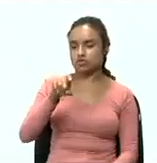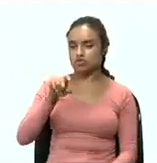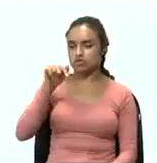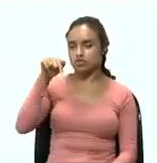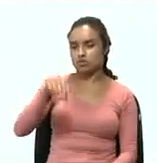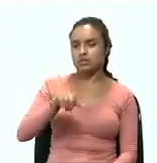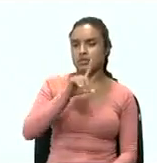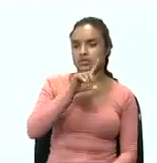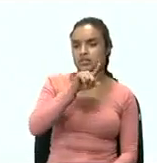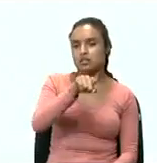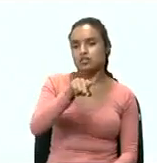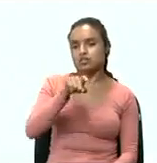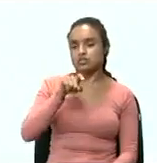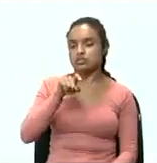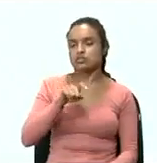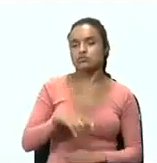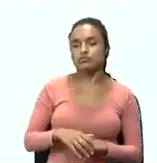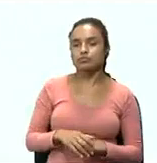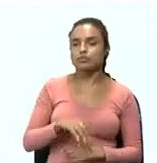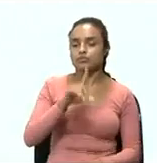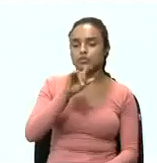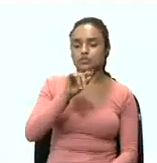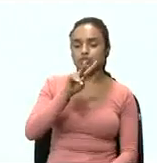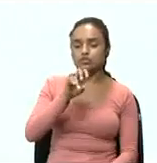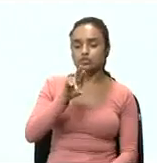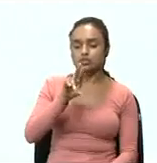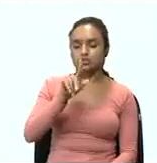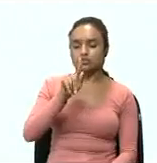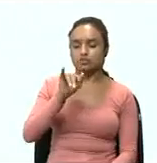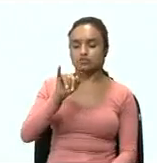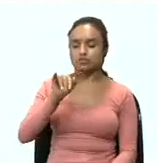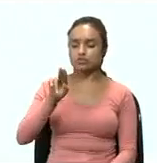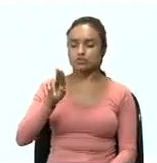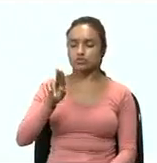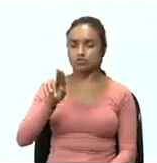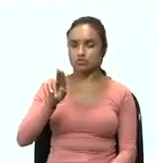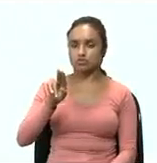de x divergiu,